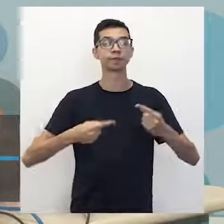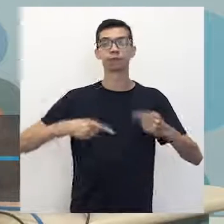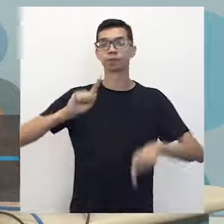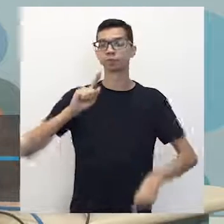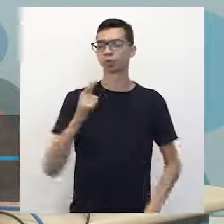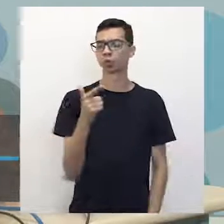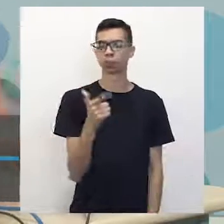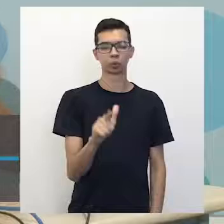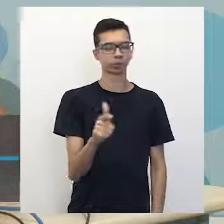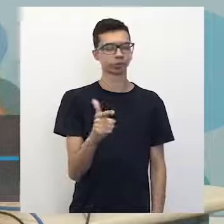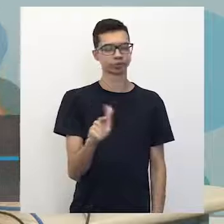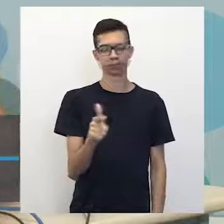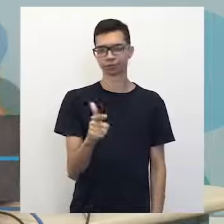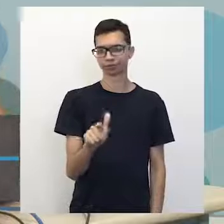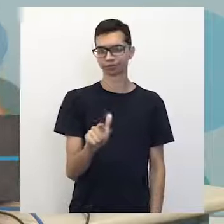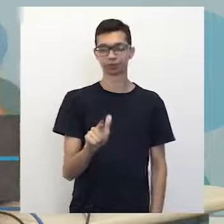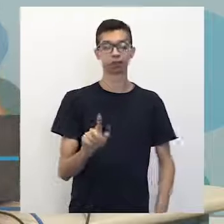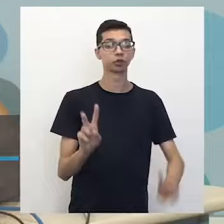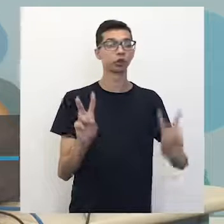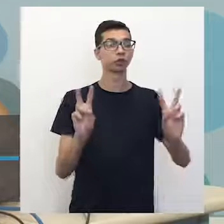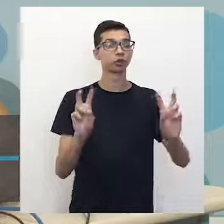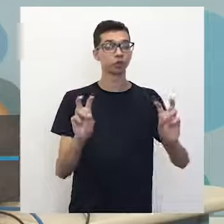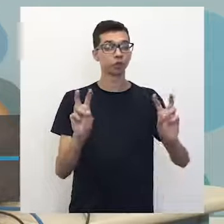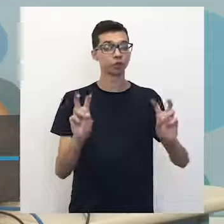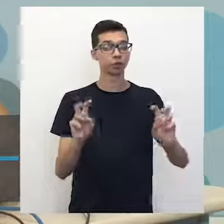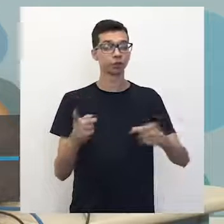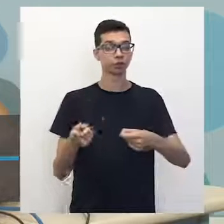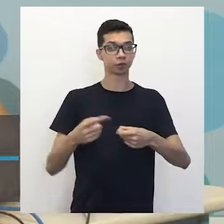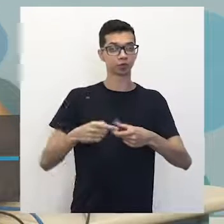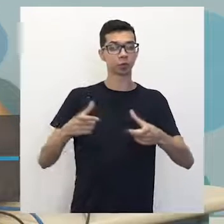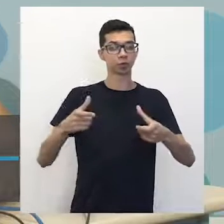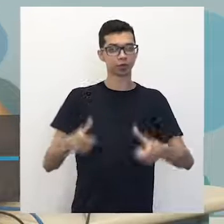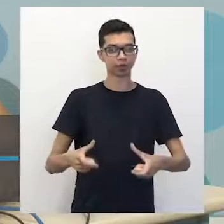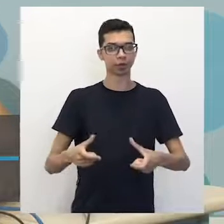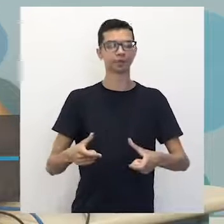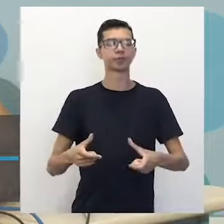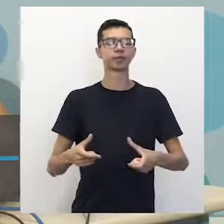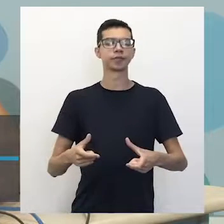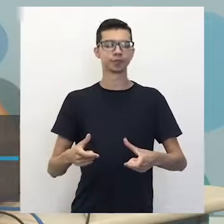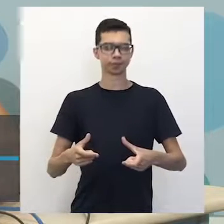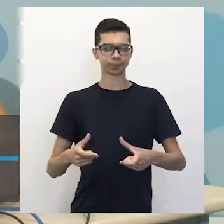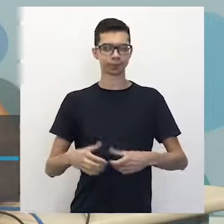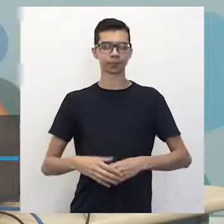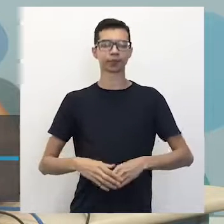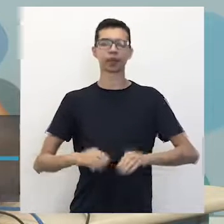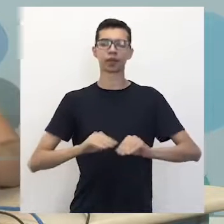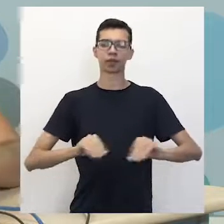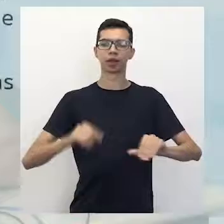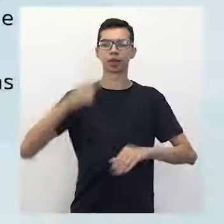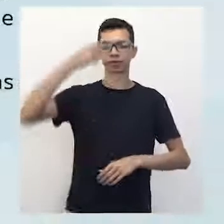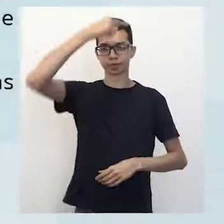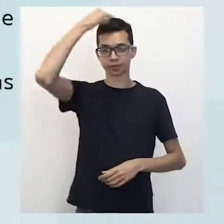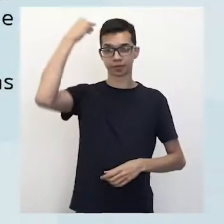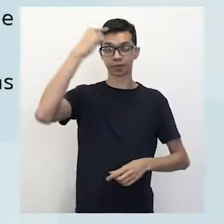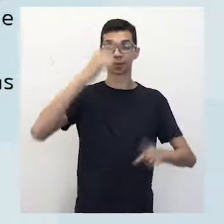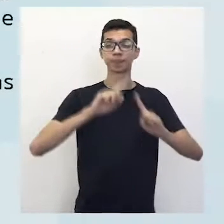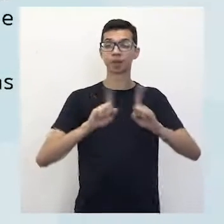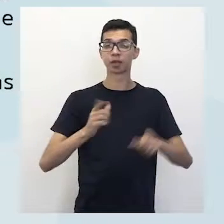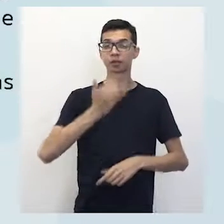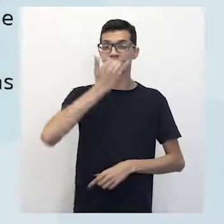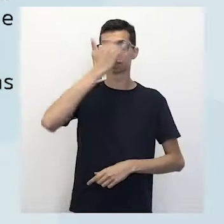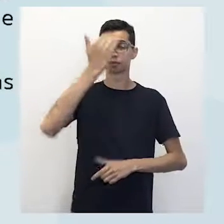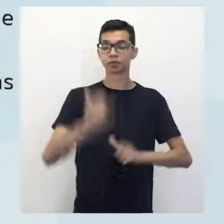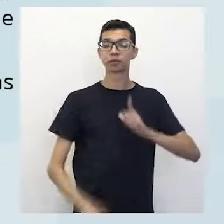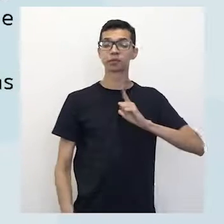nesse sentido de retomar a Terra Santa, mas houveram consequências a essas cruzadas, tá? Vamos dar uma olhadinha para a